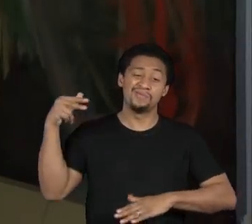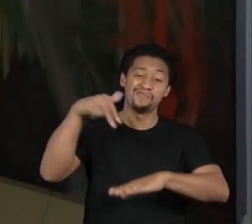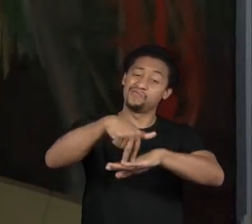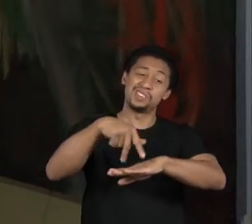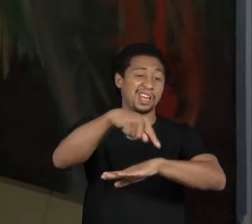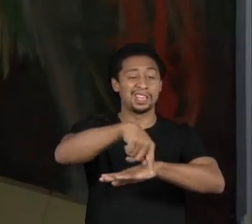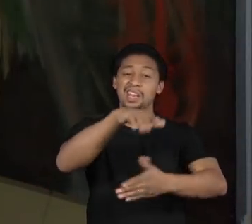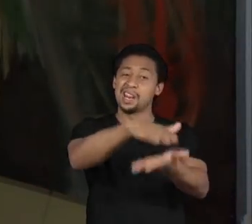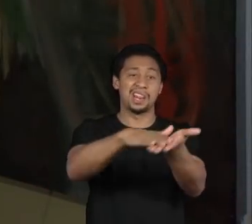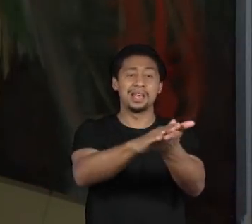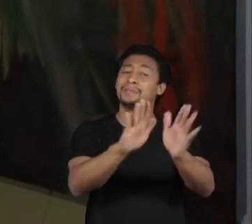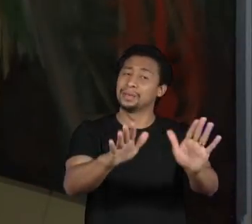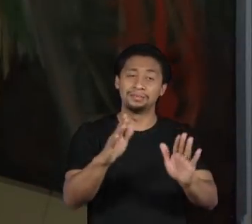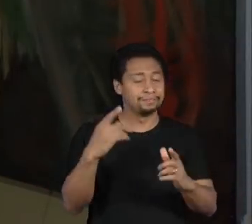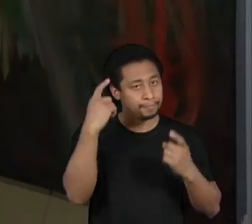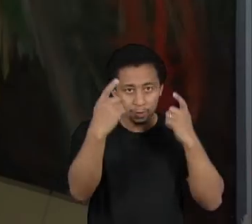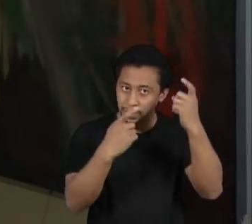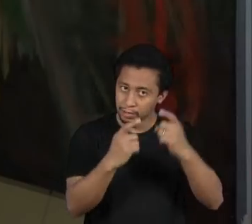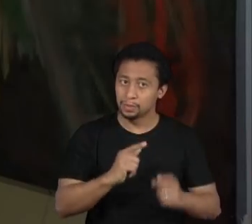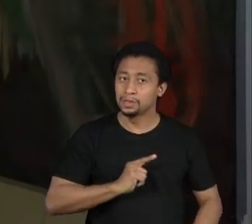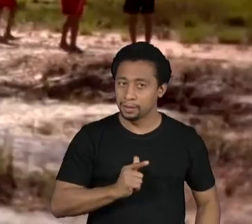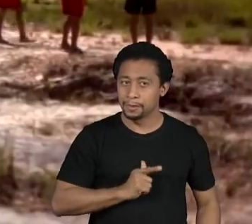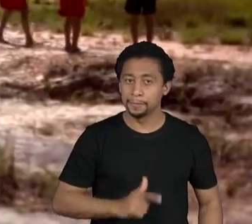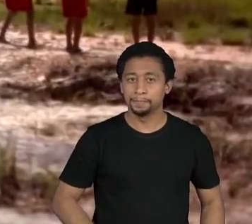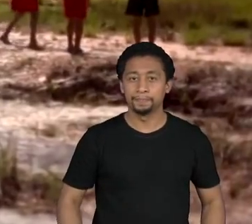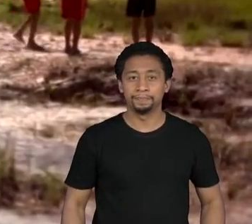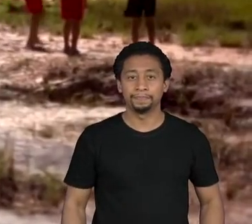não estamos nesse momento.